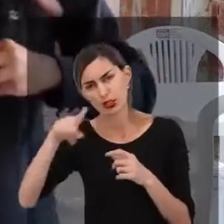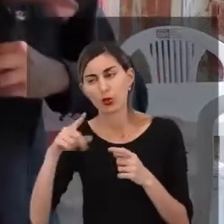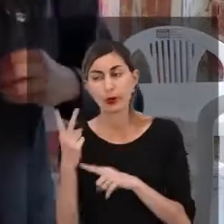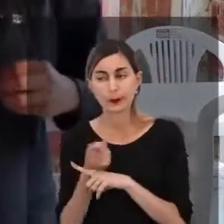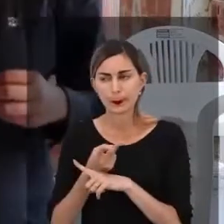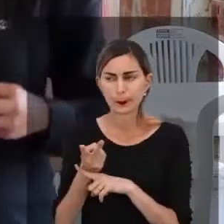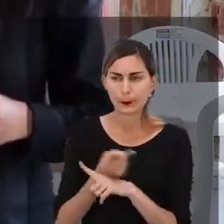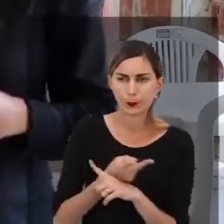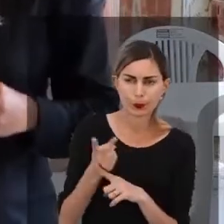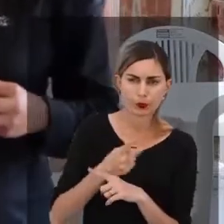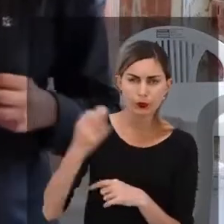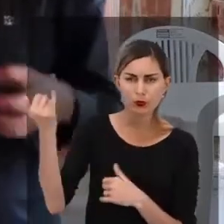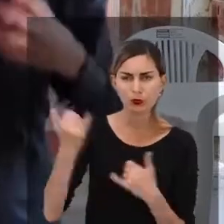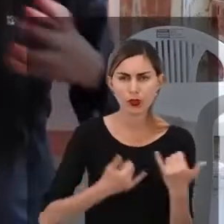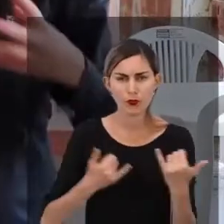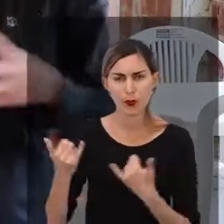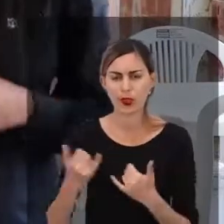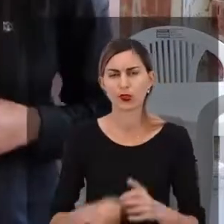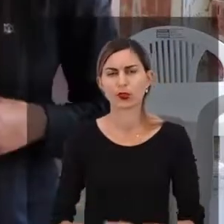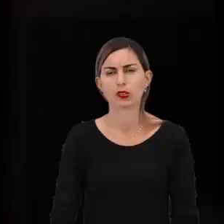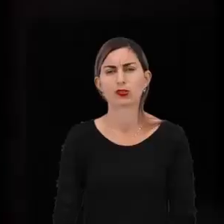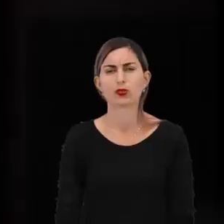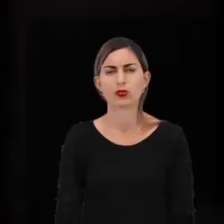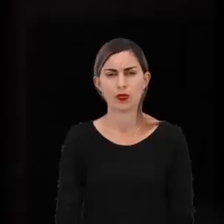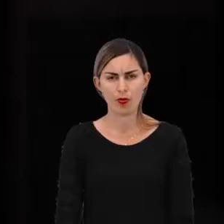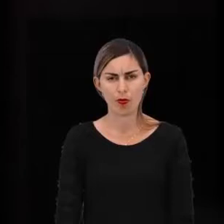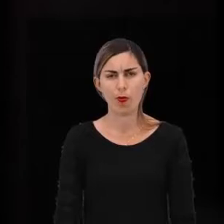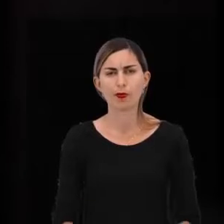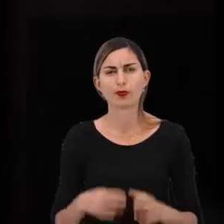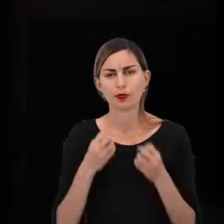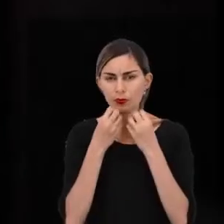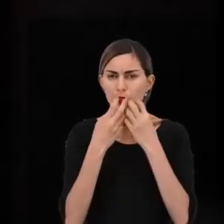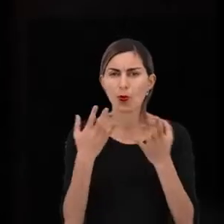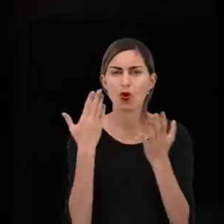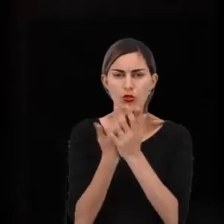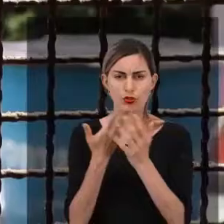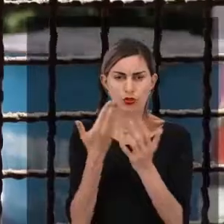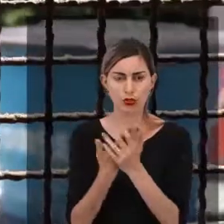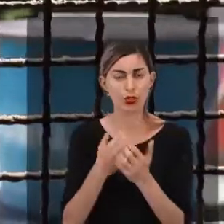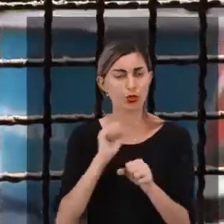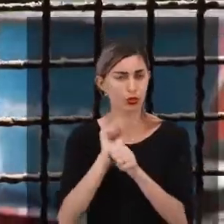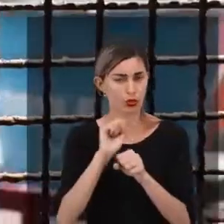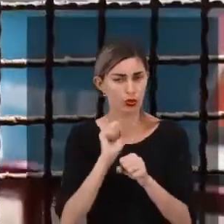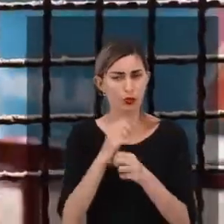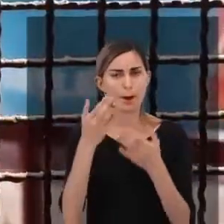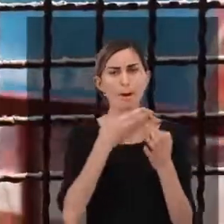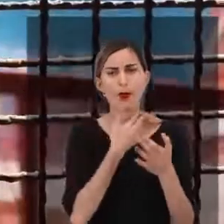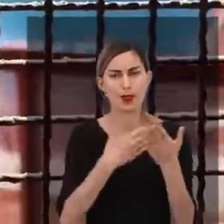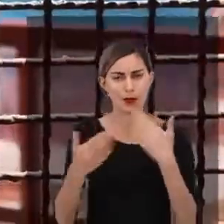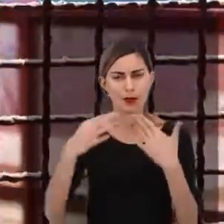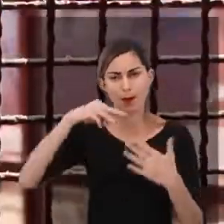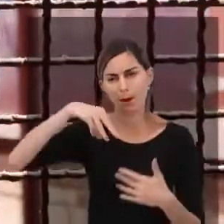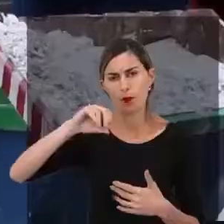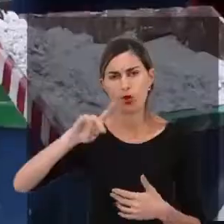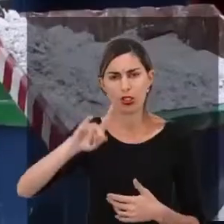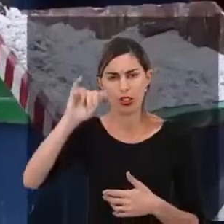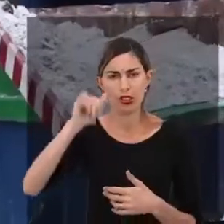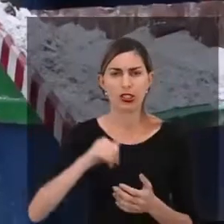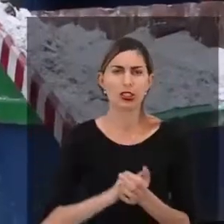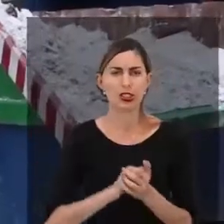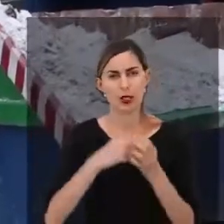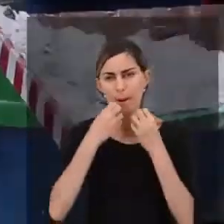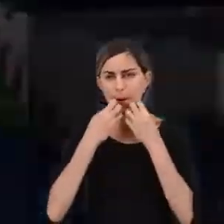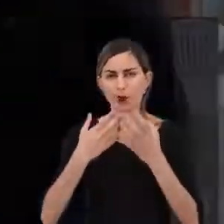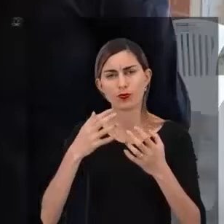convenção, a gente vai buscar, né, informações. Bom, estudantes, eu espero que esse bate-papo com o Monique,